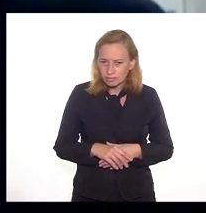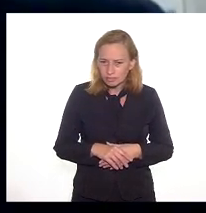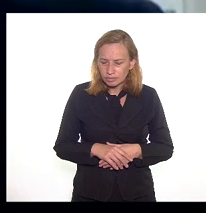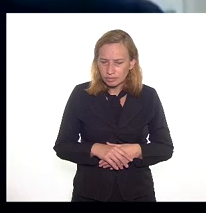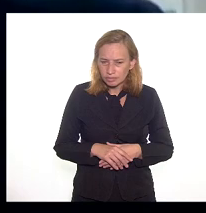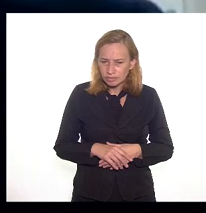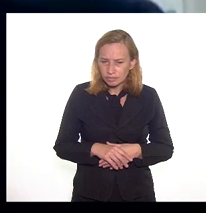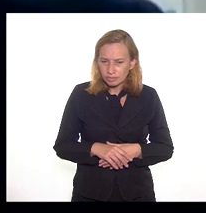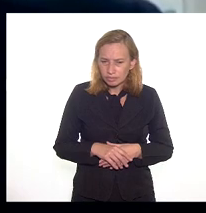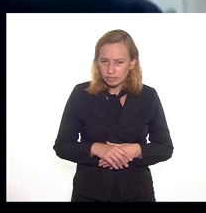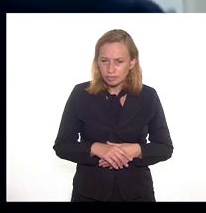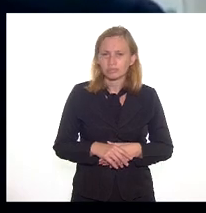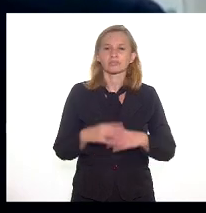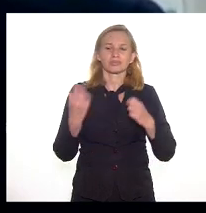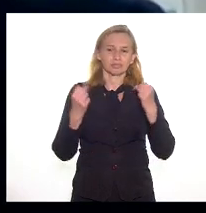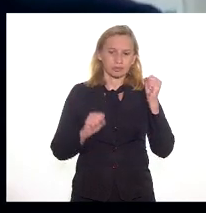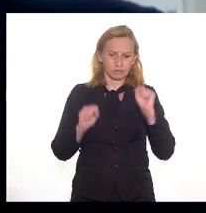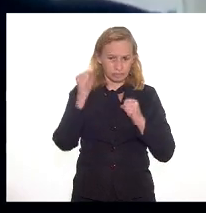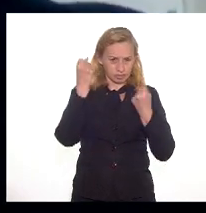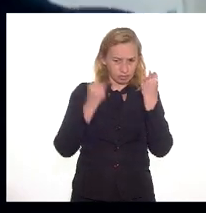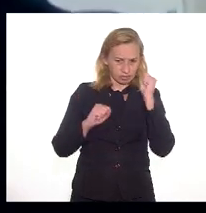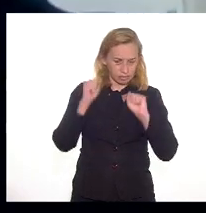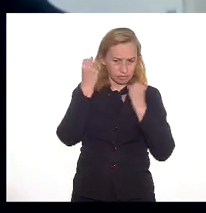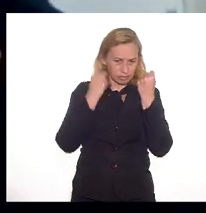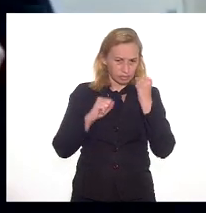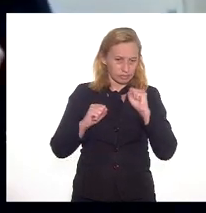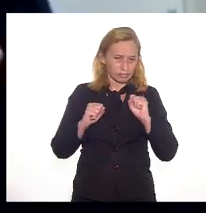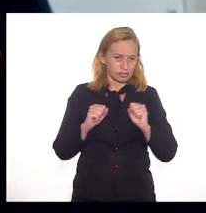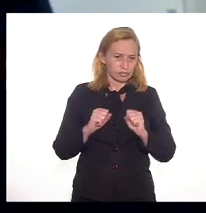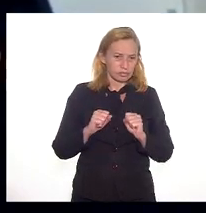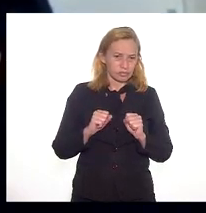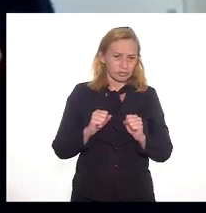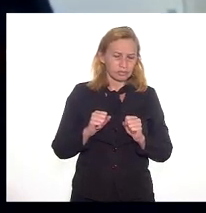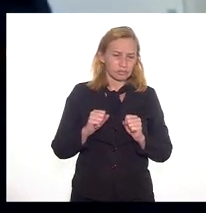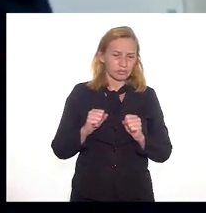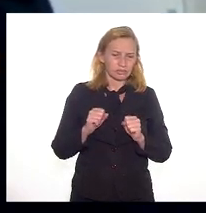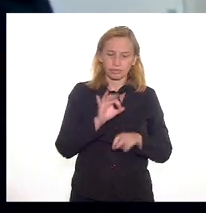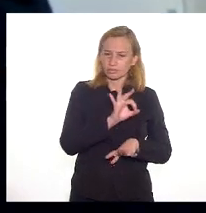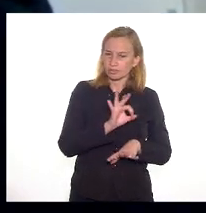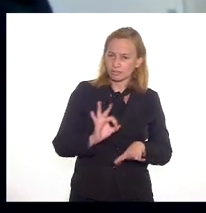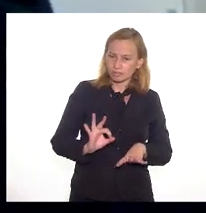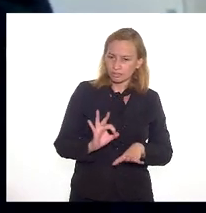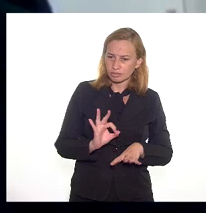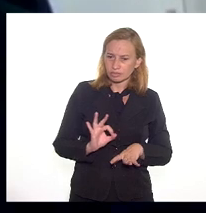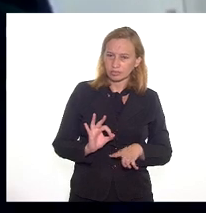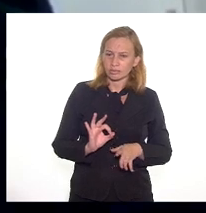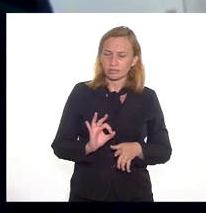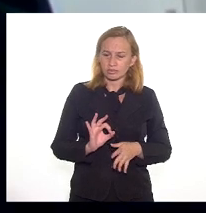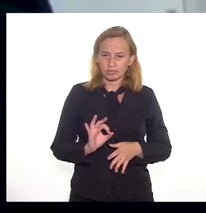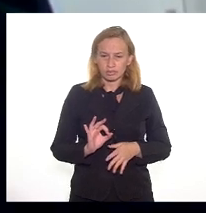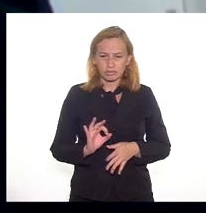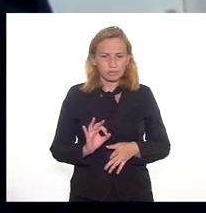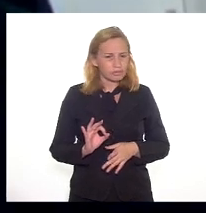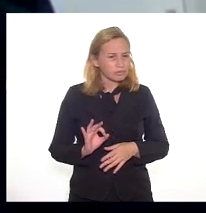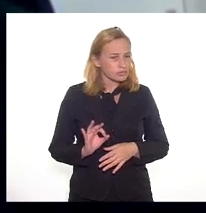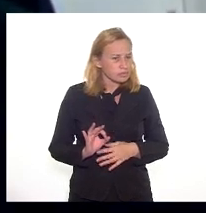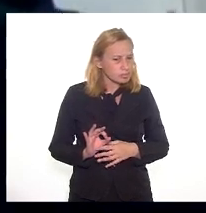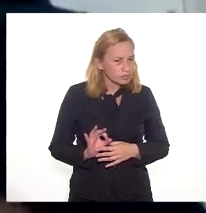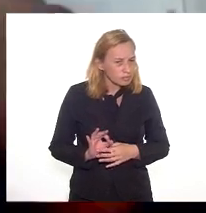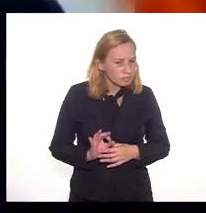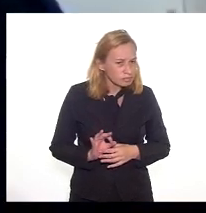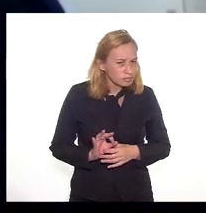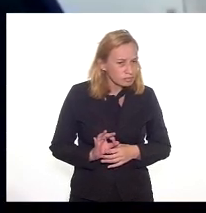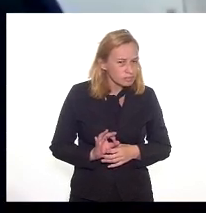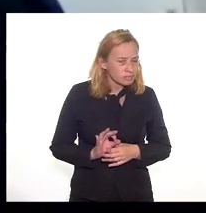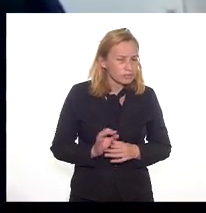na sua verdade para a indústria. Então, quando a indústria não consegue cumprir aquele percentual, a gente realmente fica à deriva ali ou fica exposto